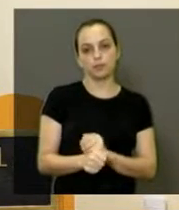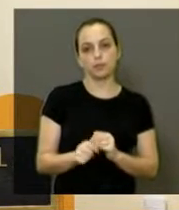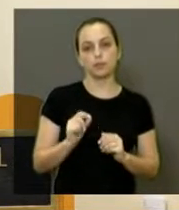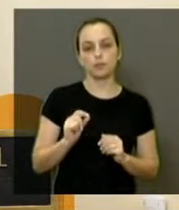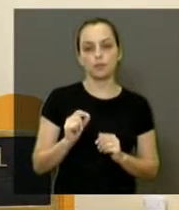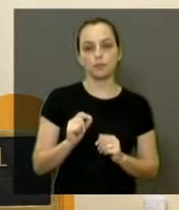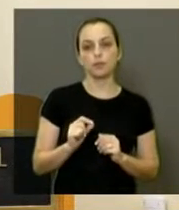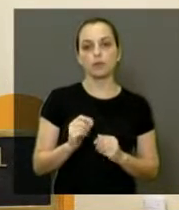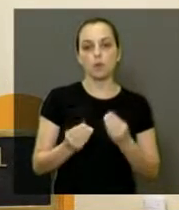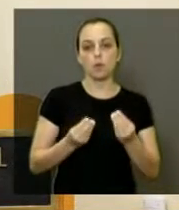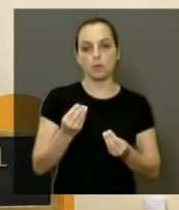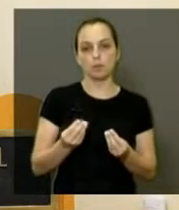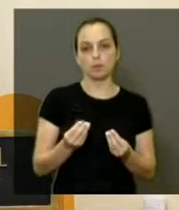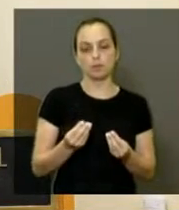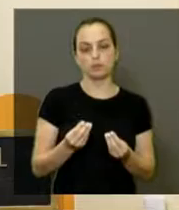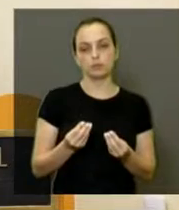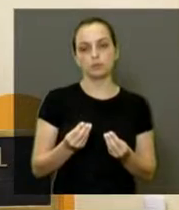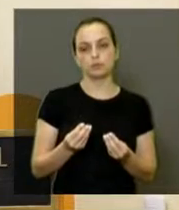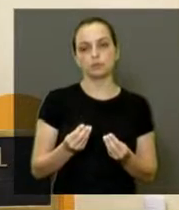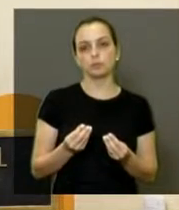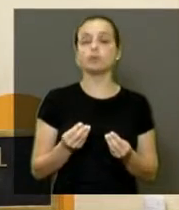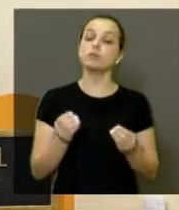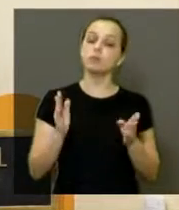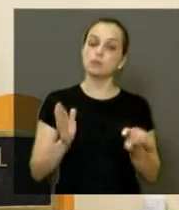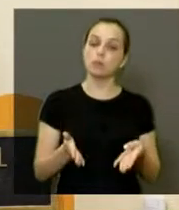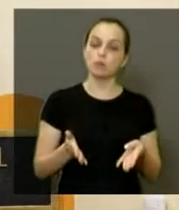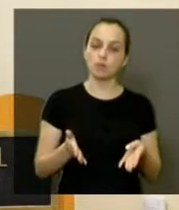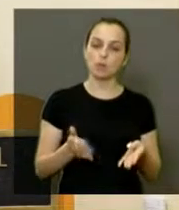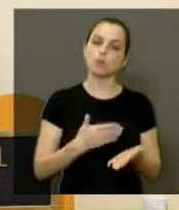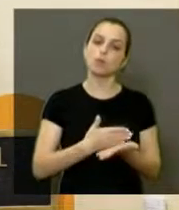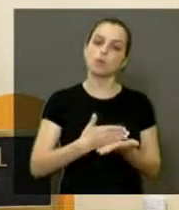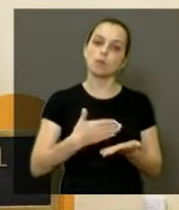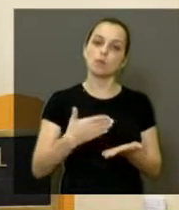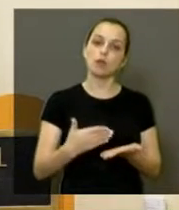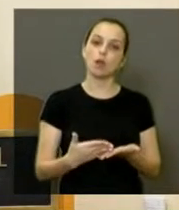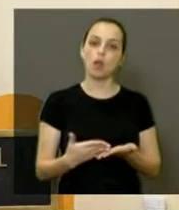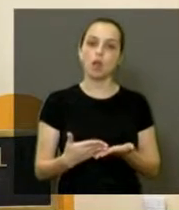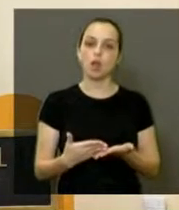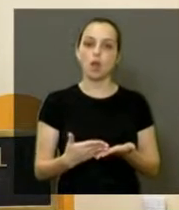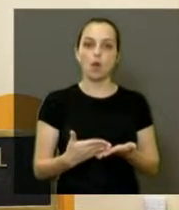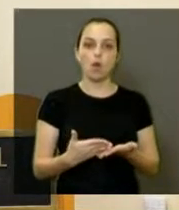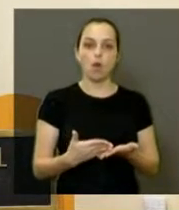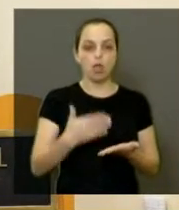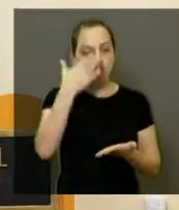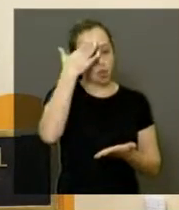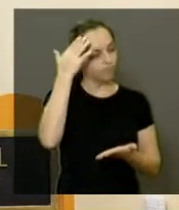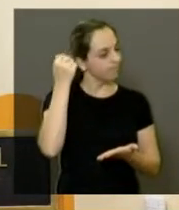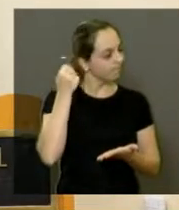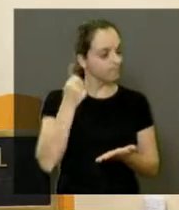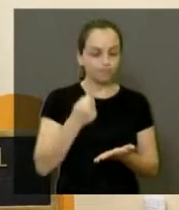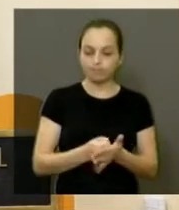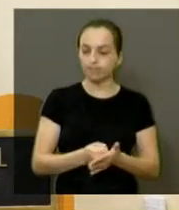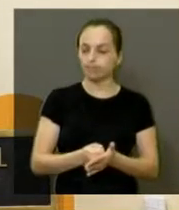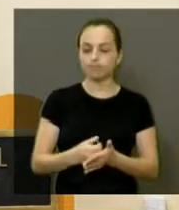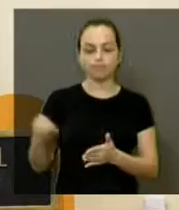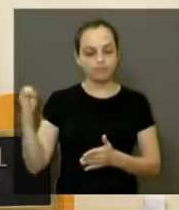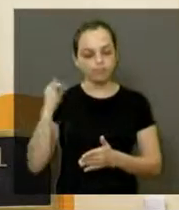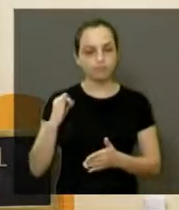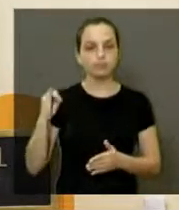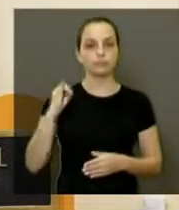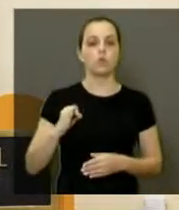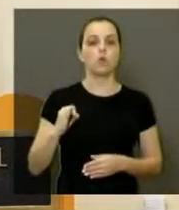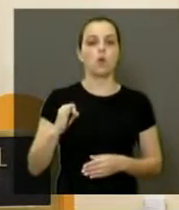E aí? Por isso que hoje a gente está começando a desacreditar nas instituições, porque